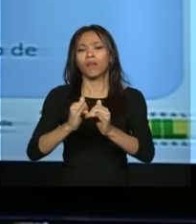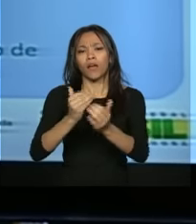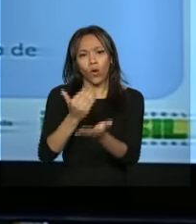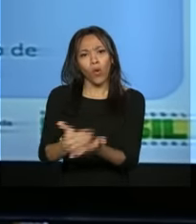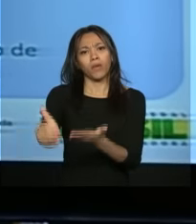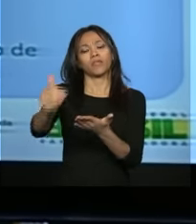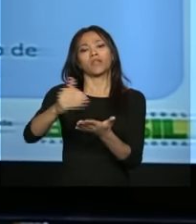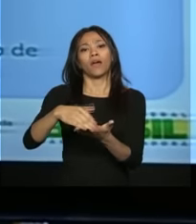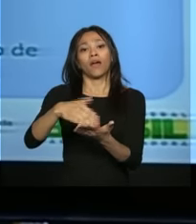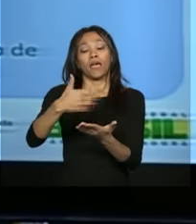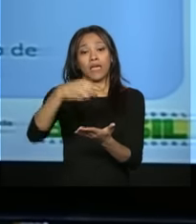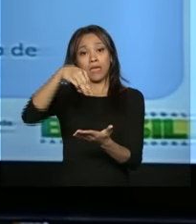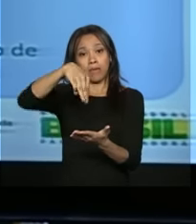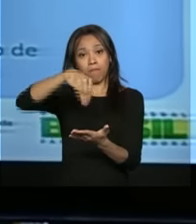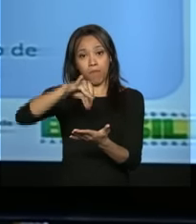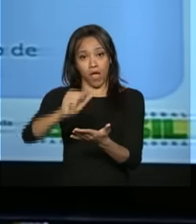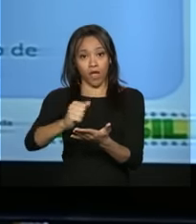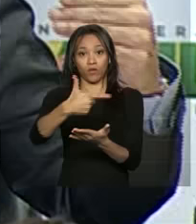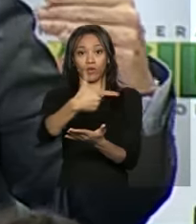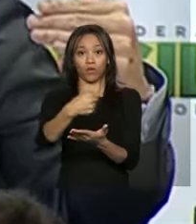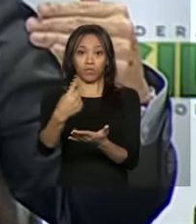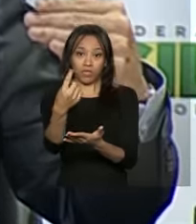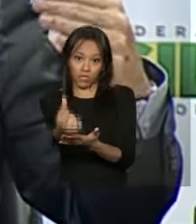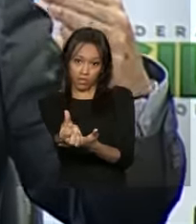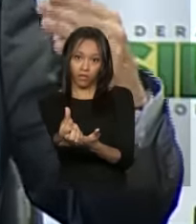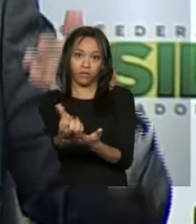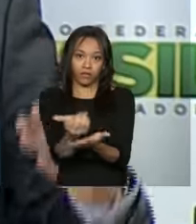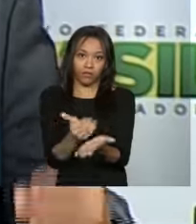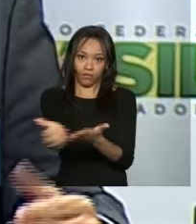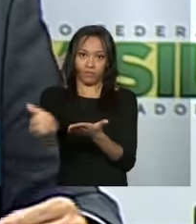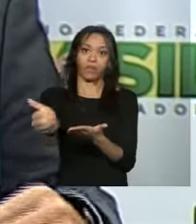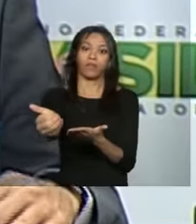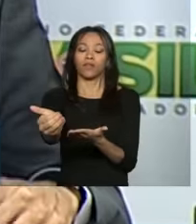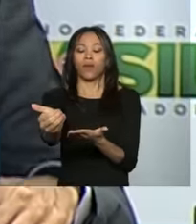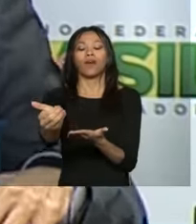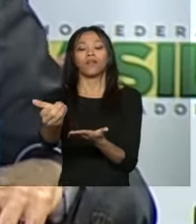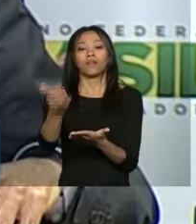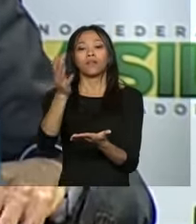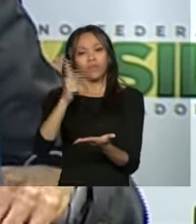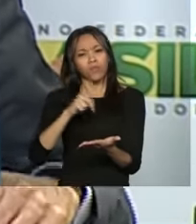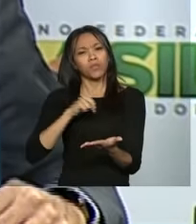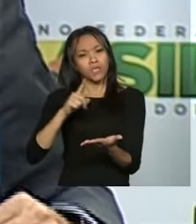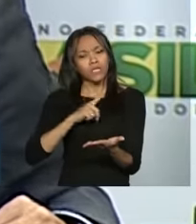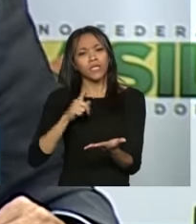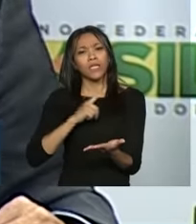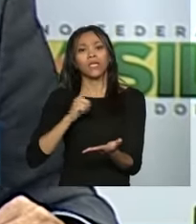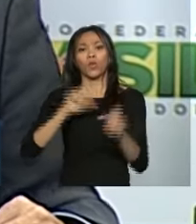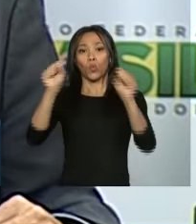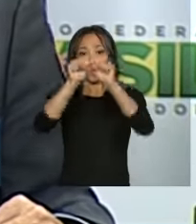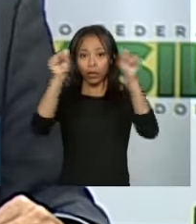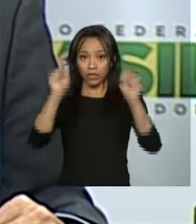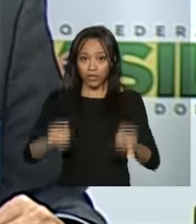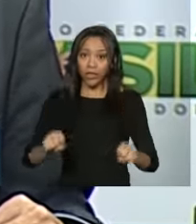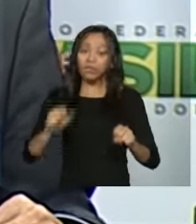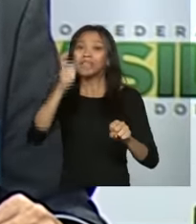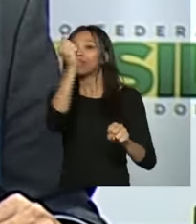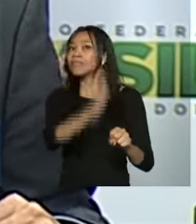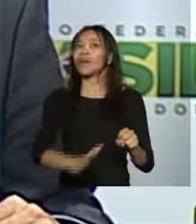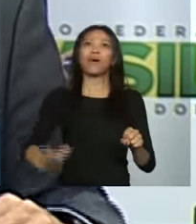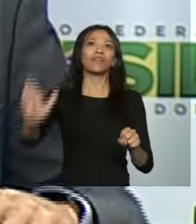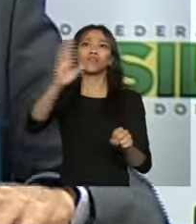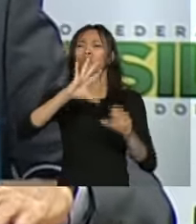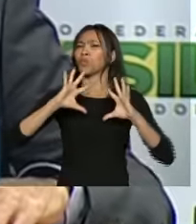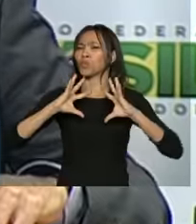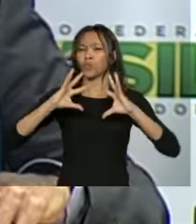2016 então o projeto piloto e a partir daí nós passaremos a contar com o registro Nacional de implante Como eu disse com todas as